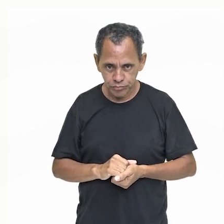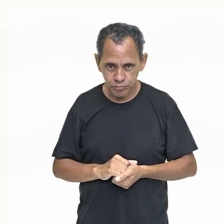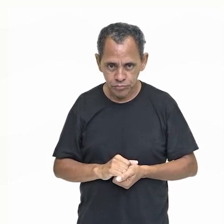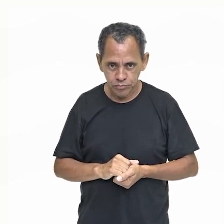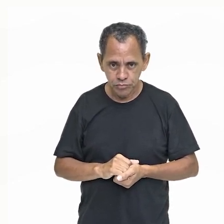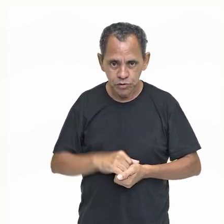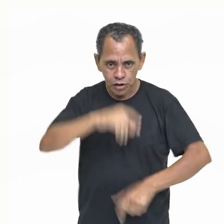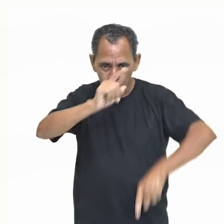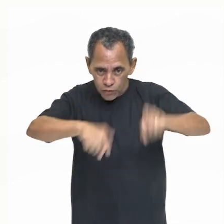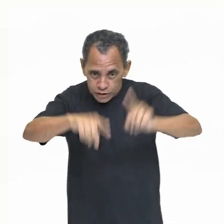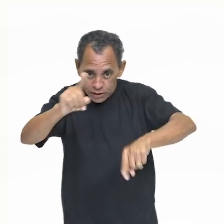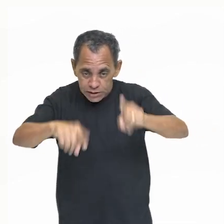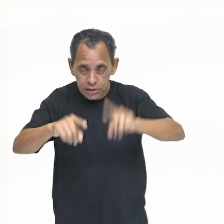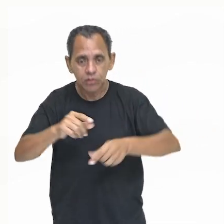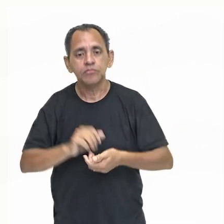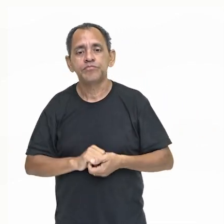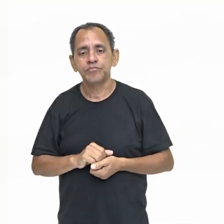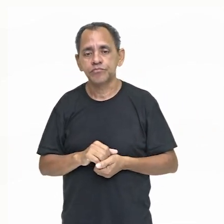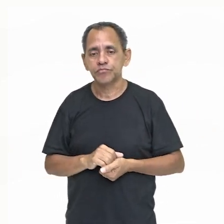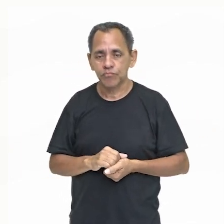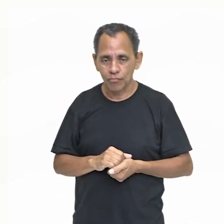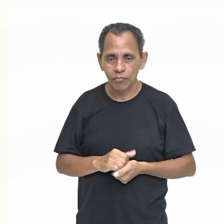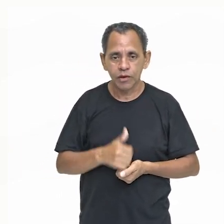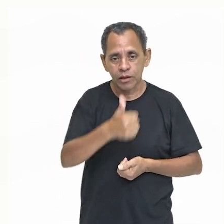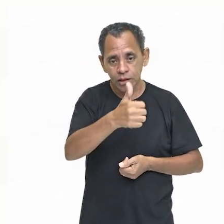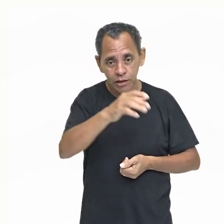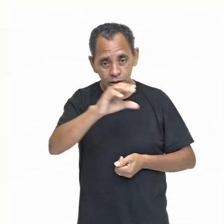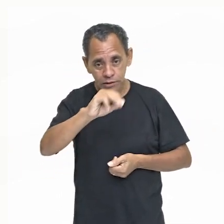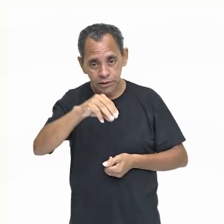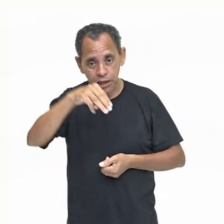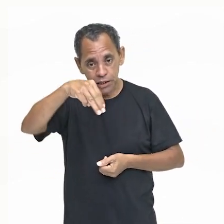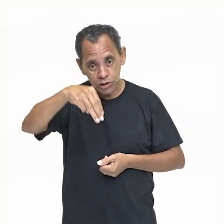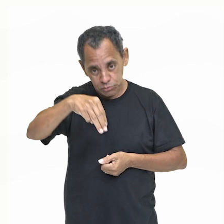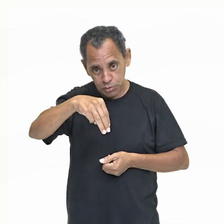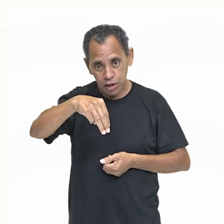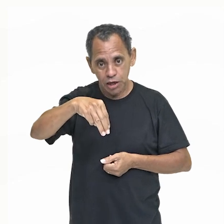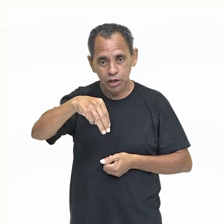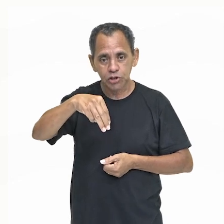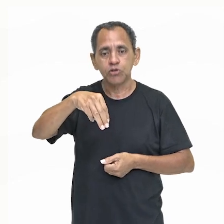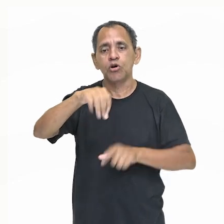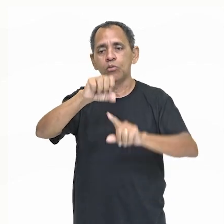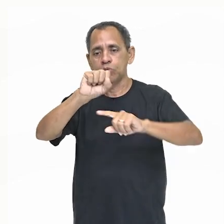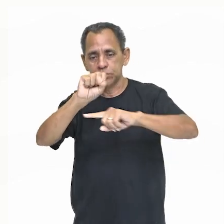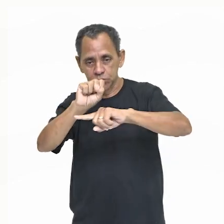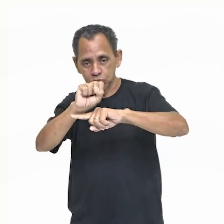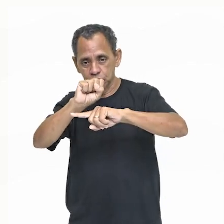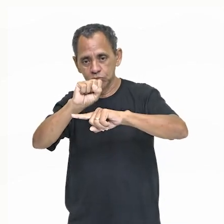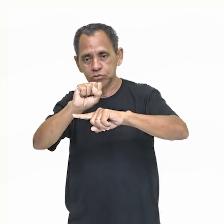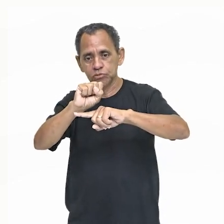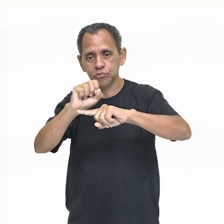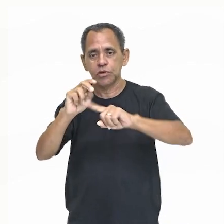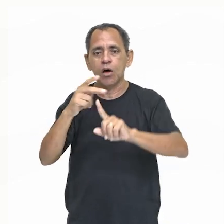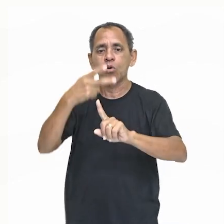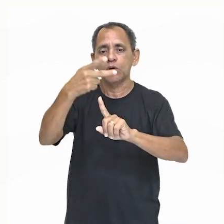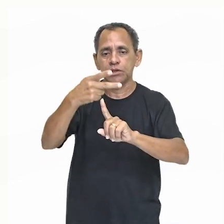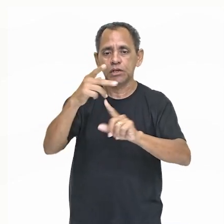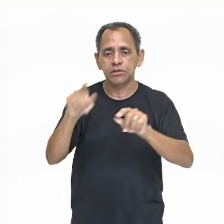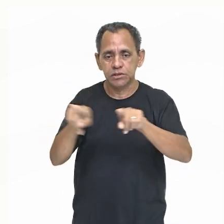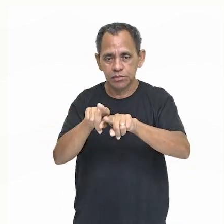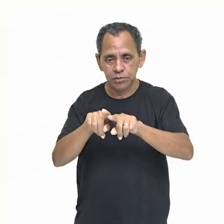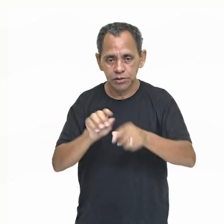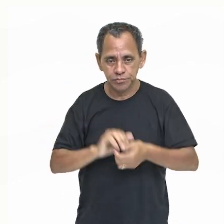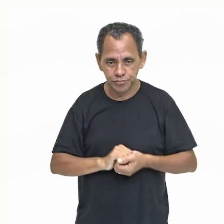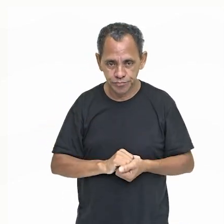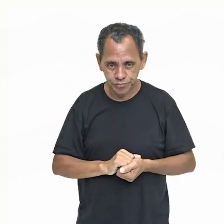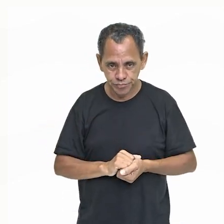aproximadamente 10 m/s Quad essa aceleração gravitacional tá pessoal E aí como a gente